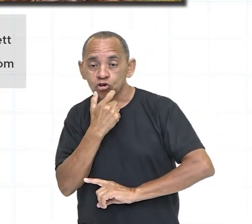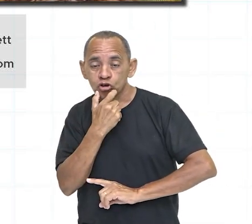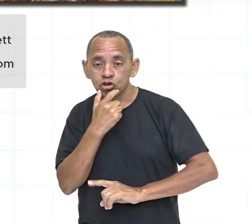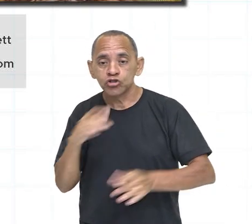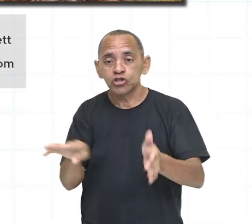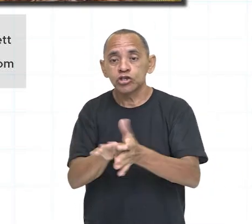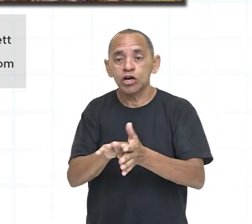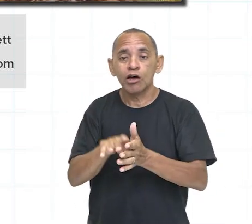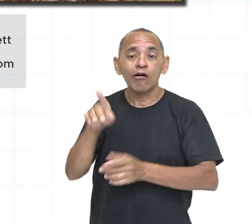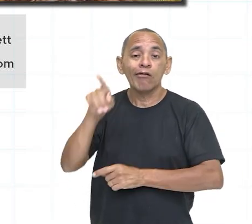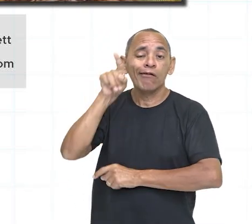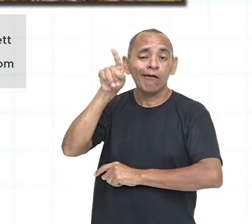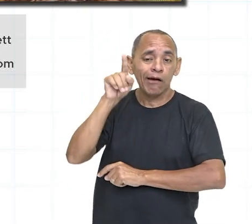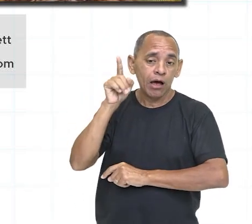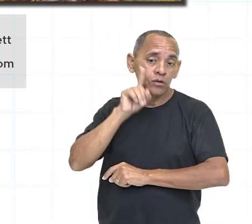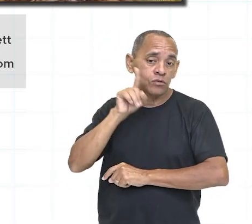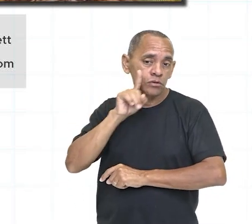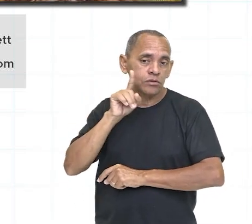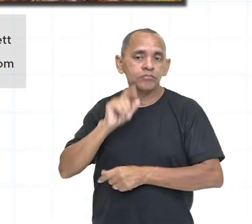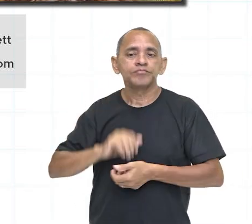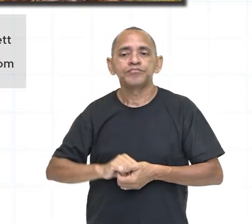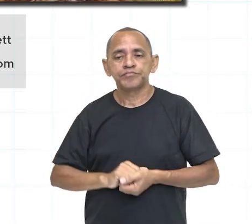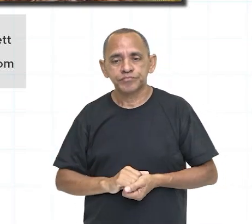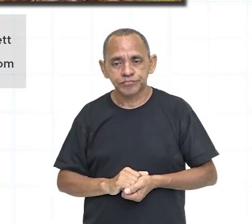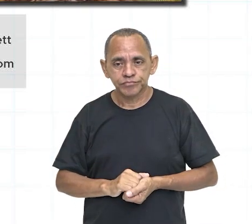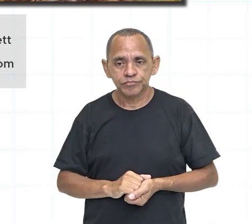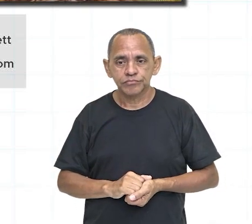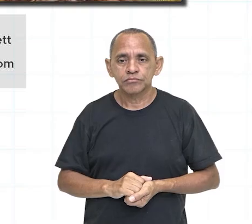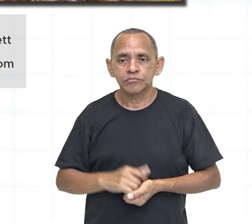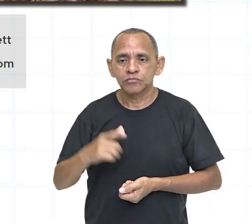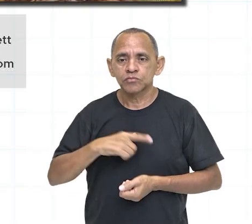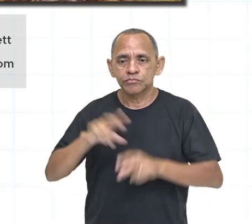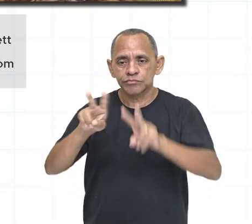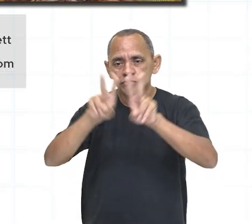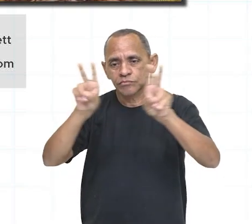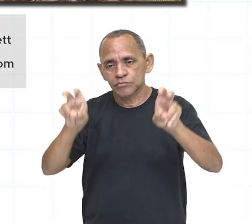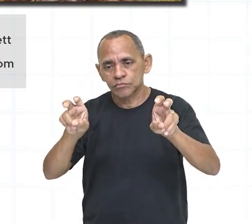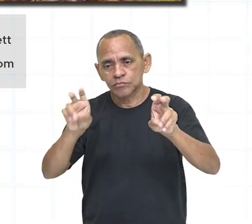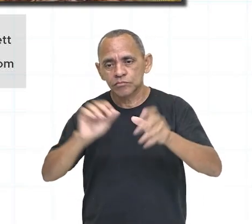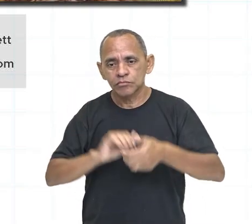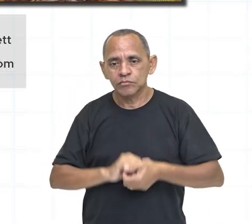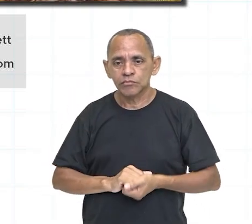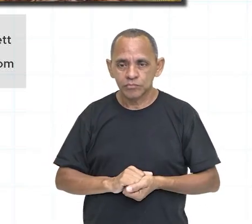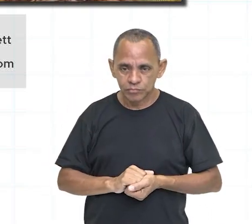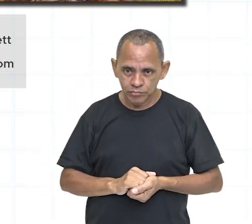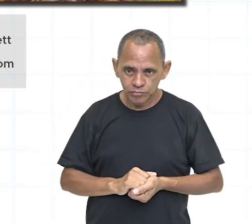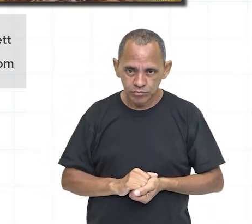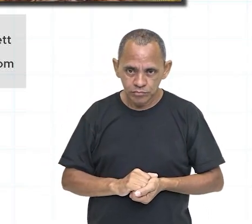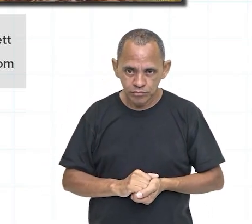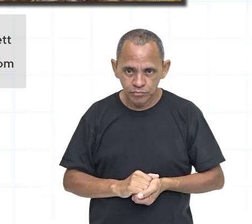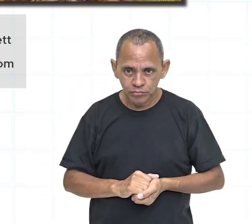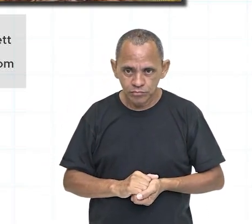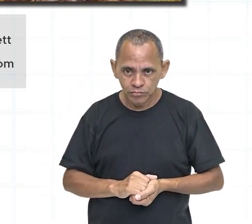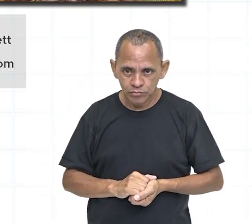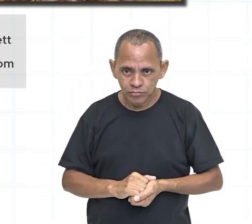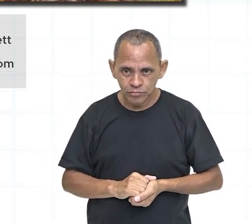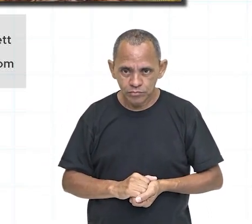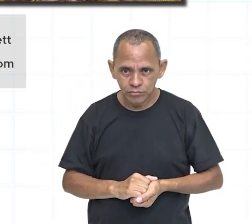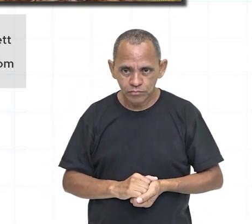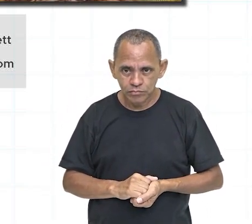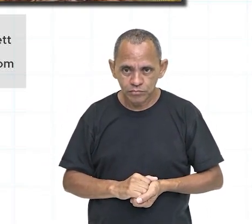Estados Unidos. Aqui você tem o título, ó, 13 American Colonies in